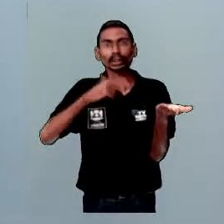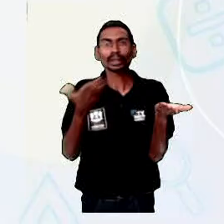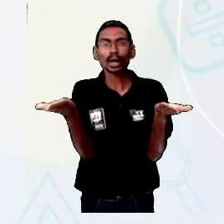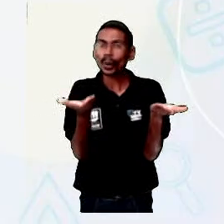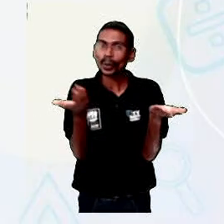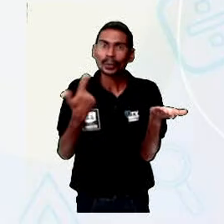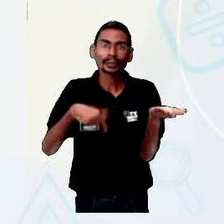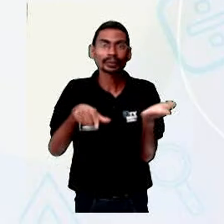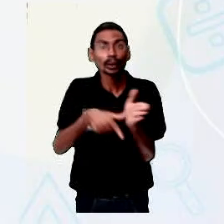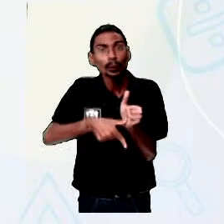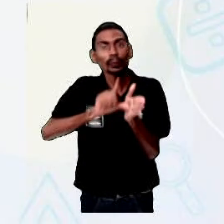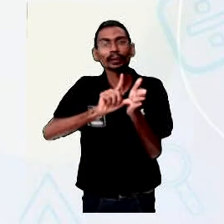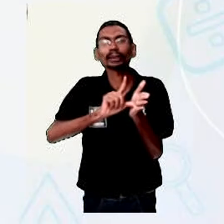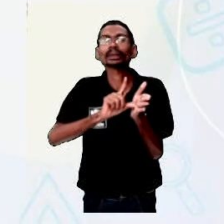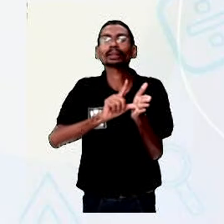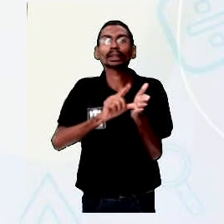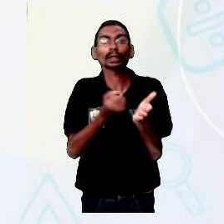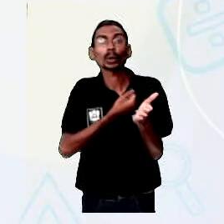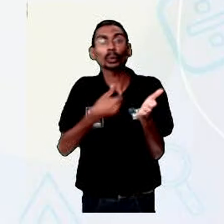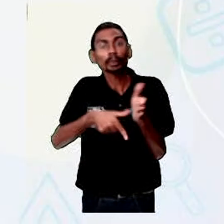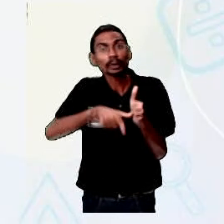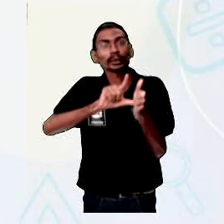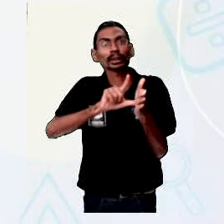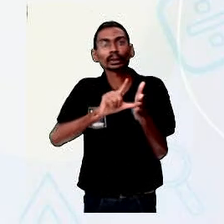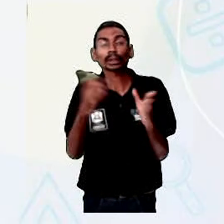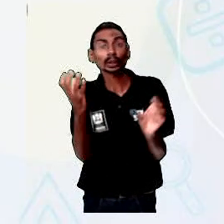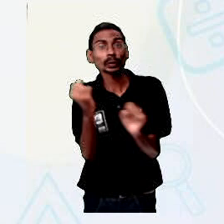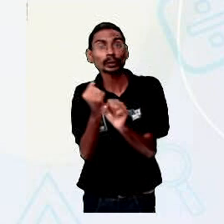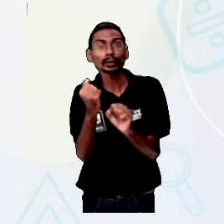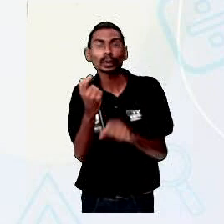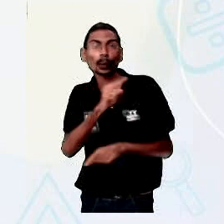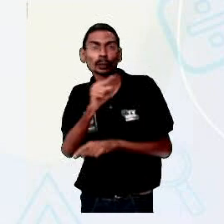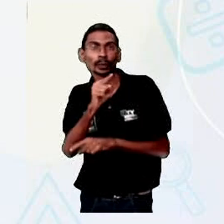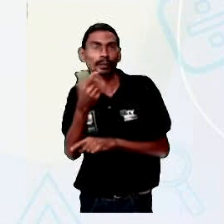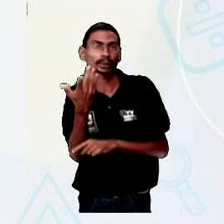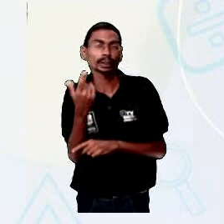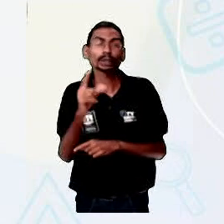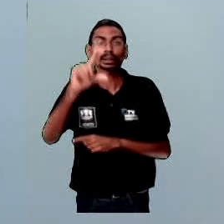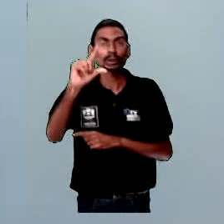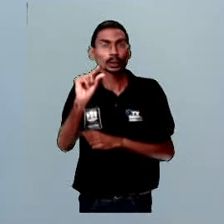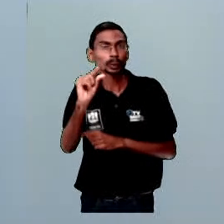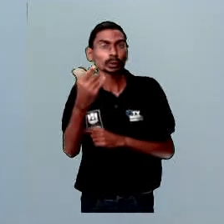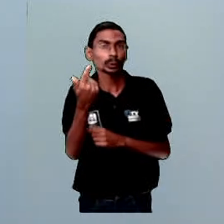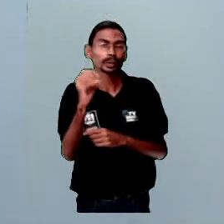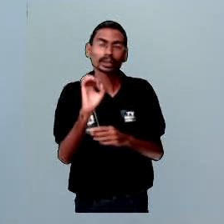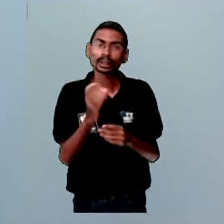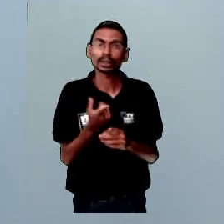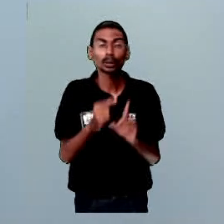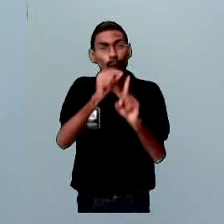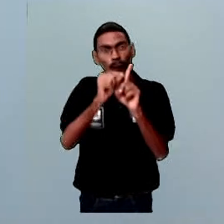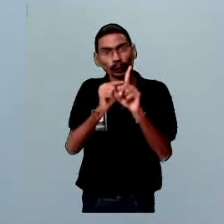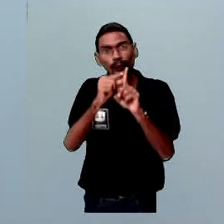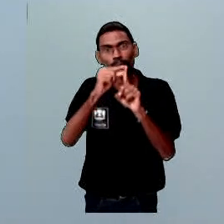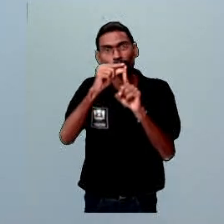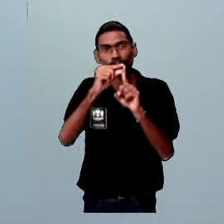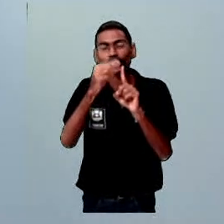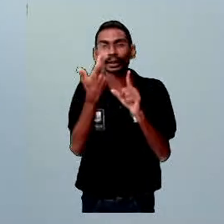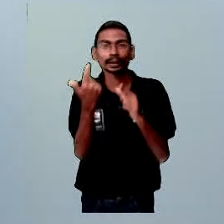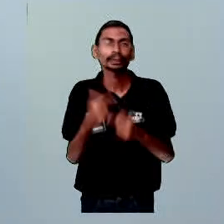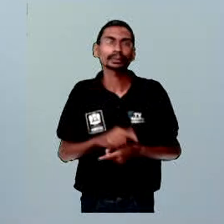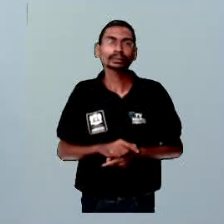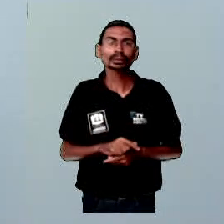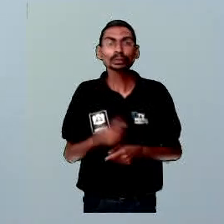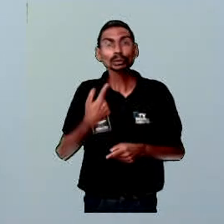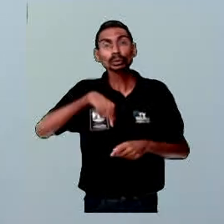O antecessor, a gente vai subtrair, diminuir uma unidade. Só que aí tem uma exceção. A gente viu que os